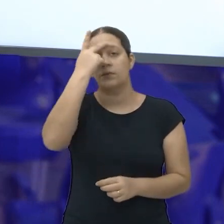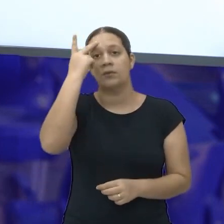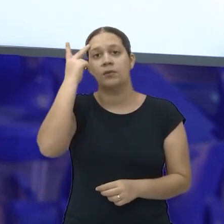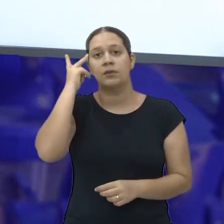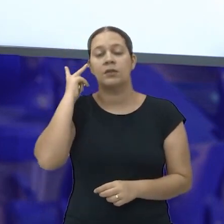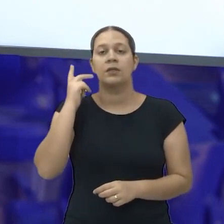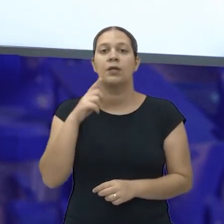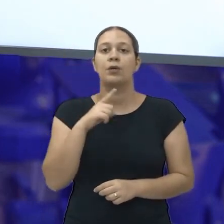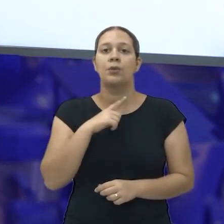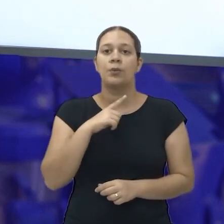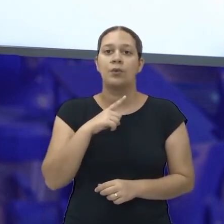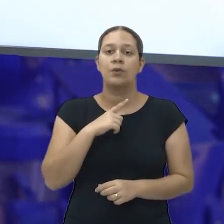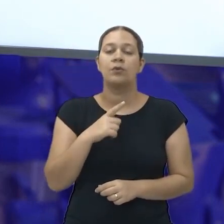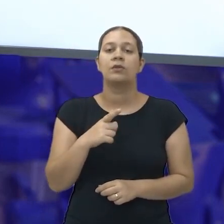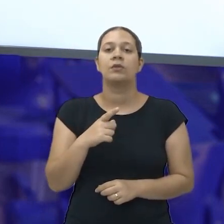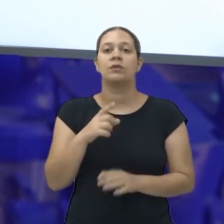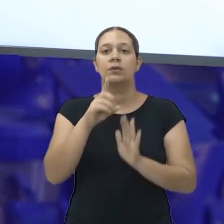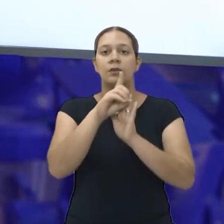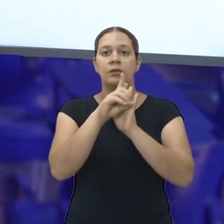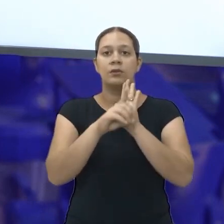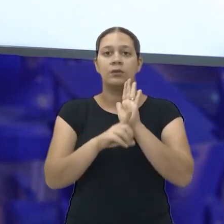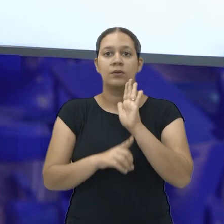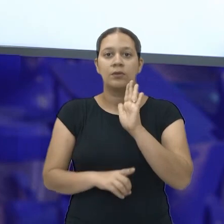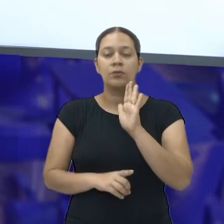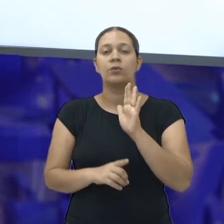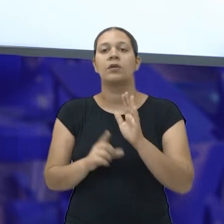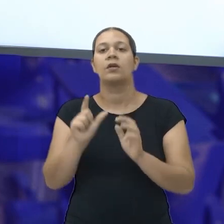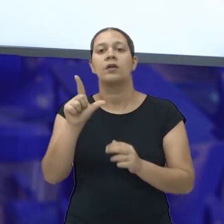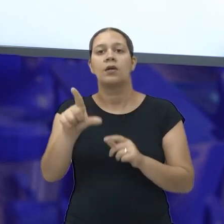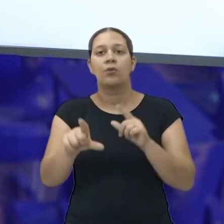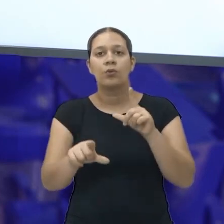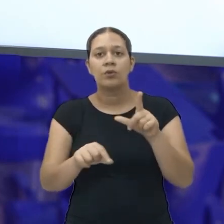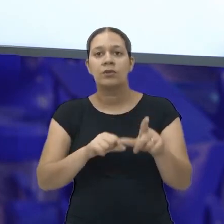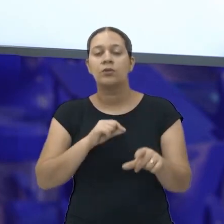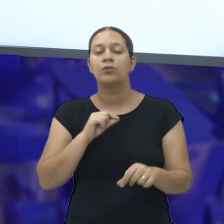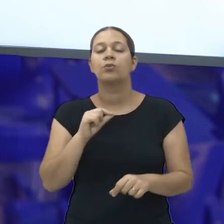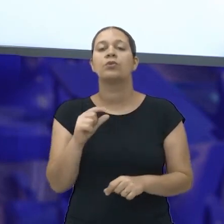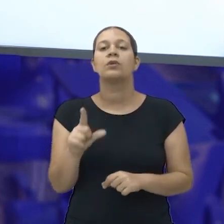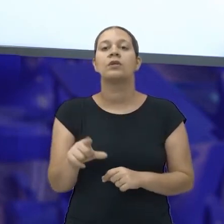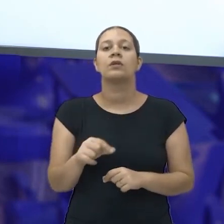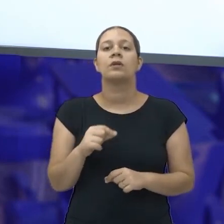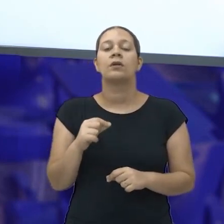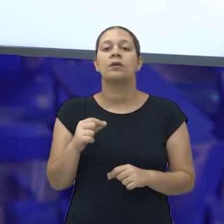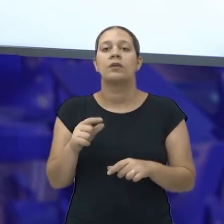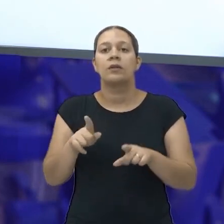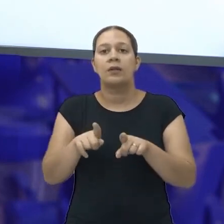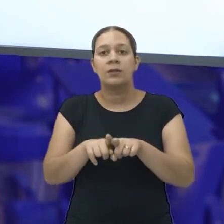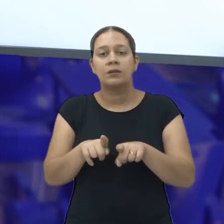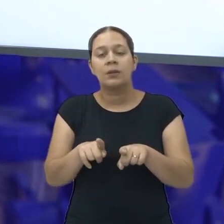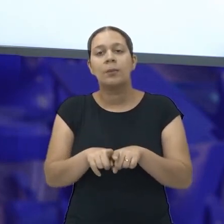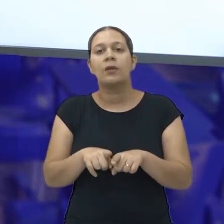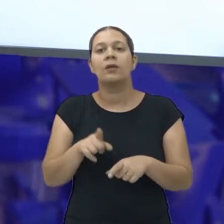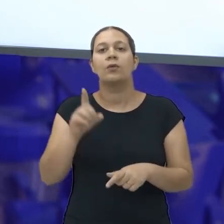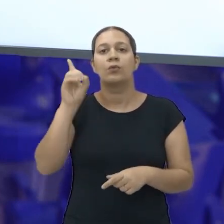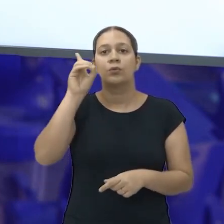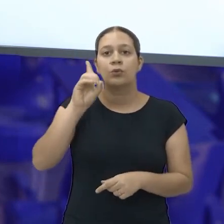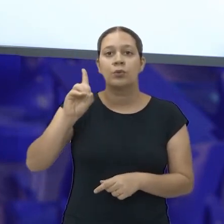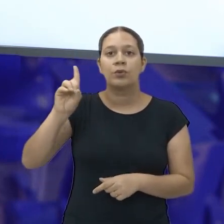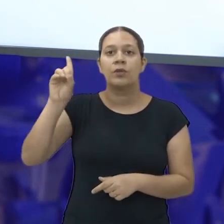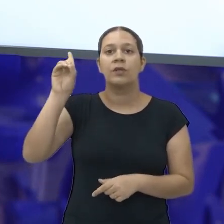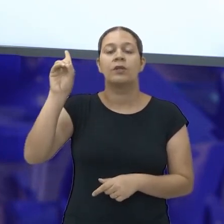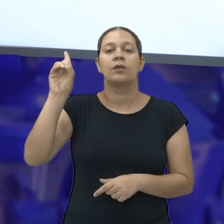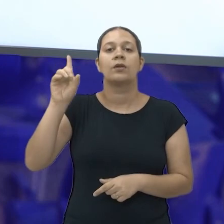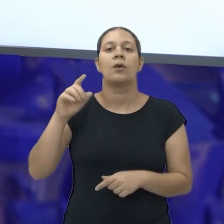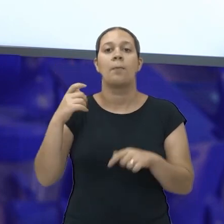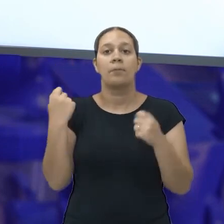pessoas que elas têm o seu direito, as suas escolhas, a sua ligação com o sagrado,